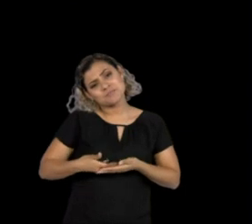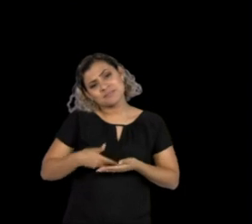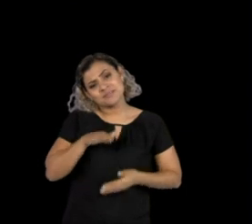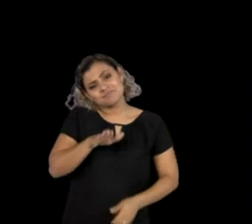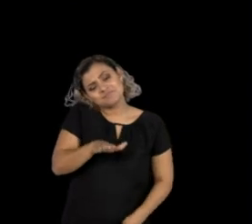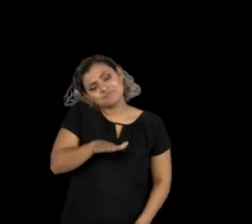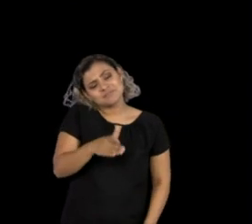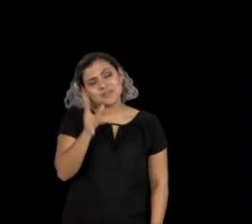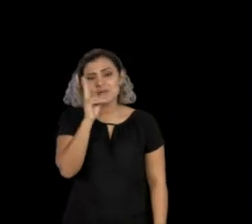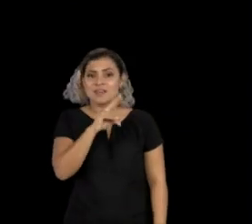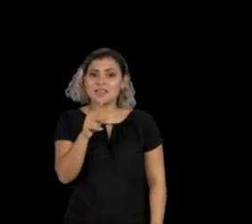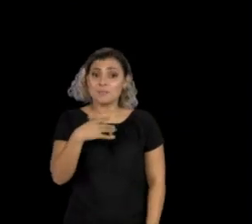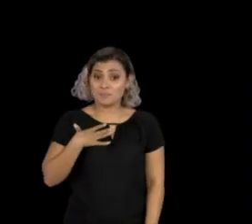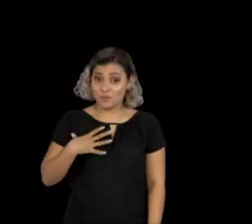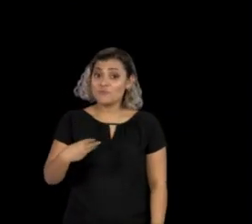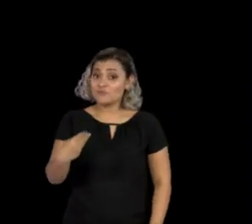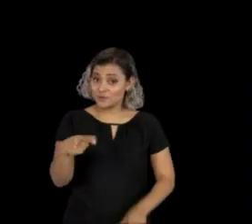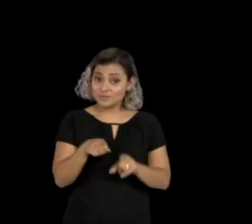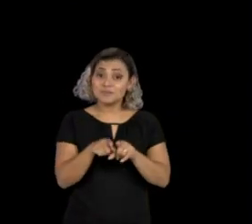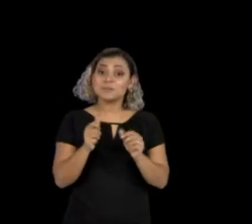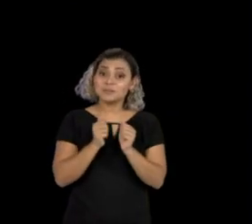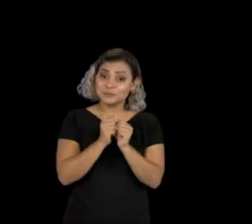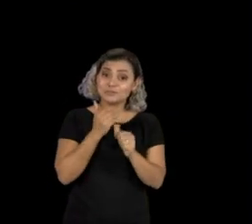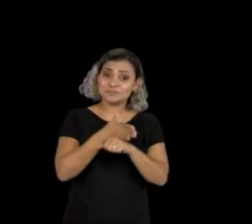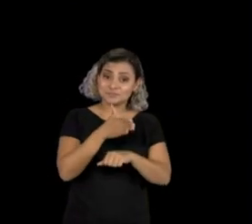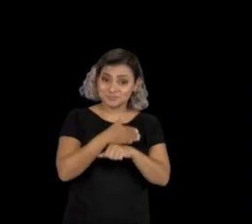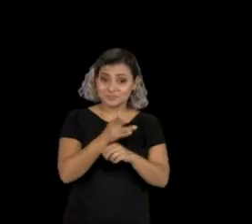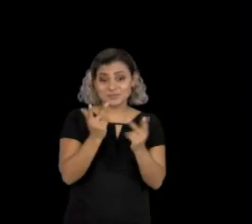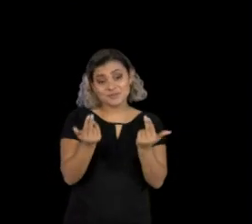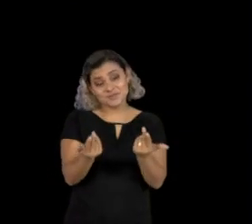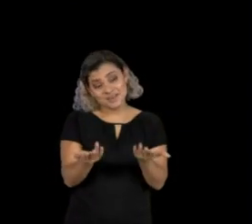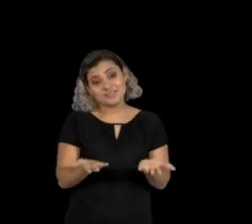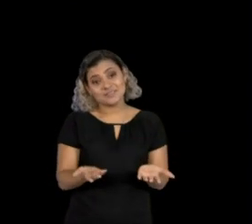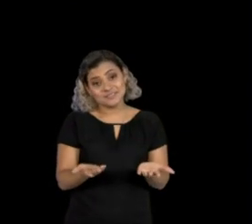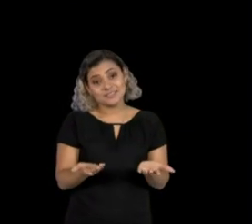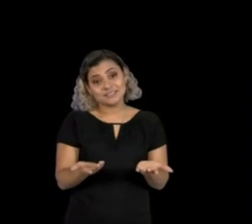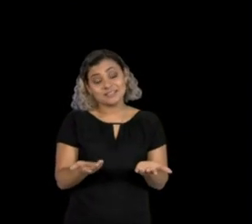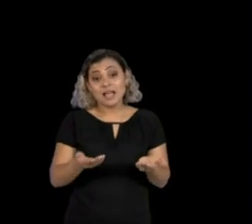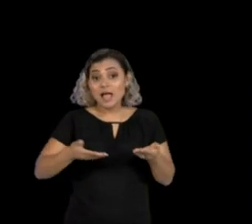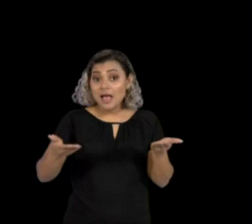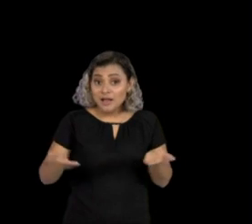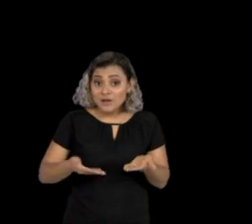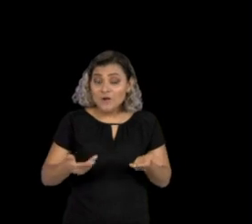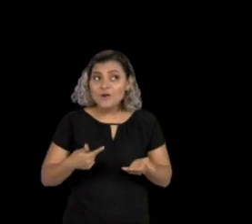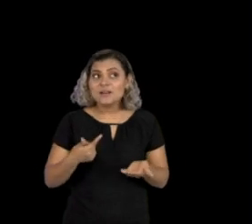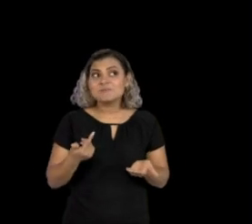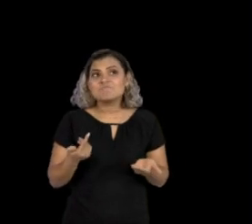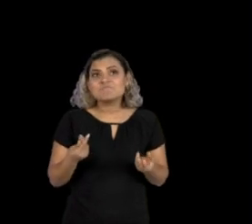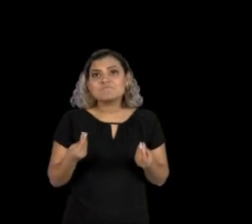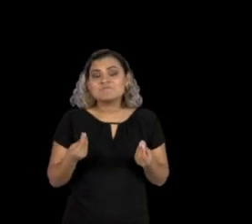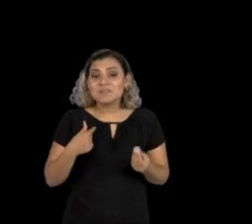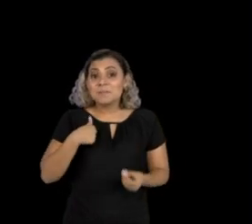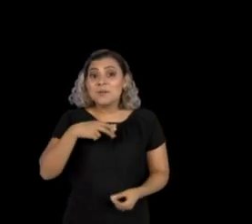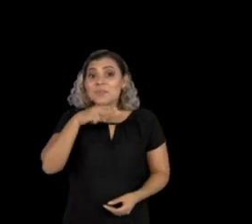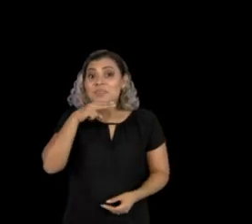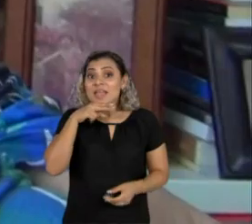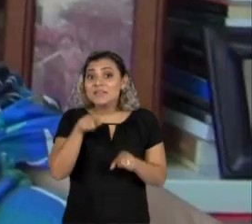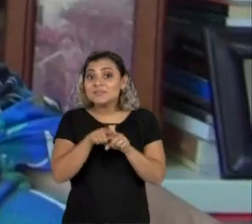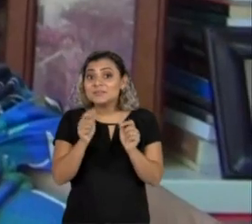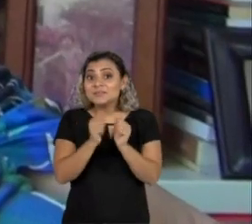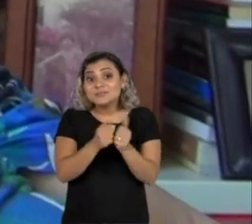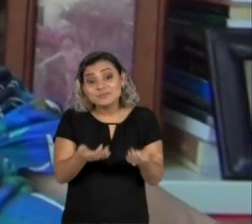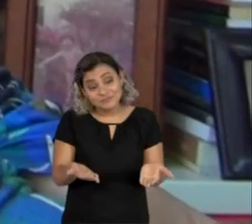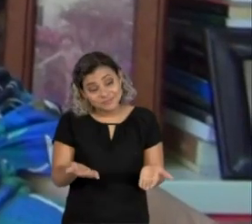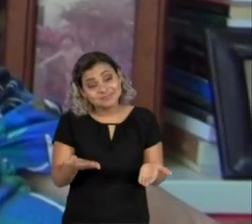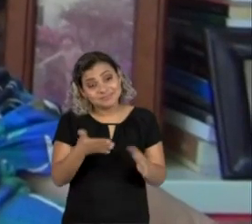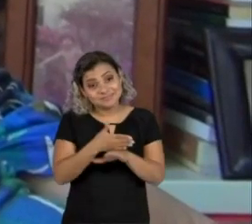pequenininha, né? Os meus filhos também fizeram essa mesma conversa, e agora eu estou até com os meus netos, né?